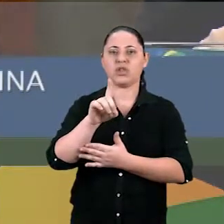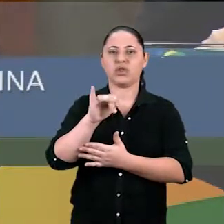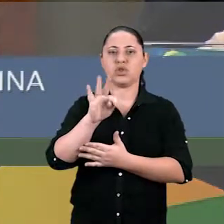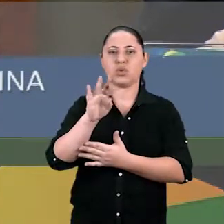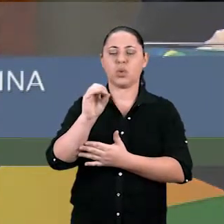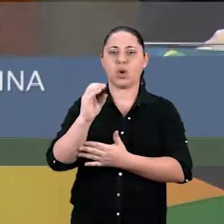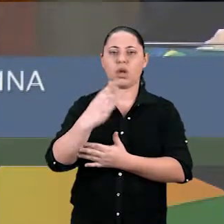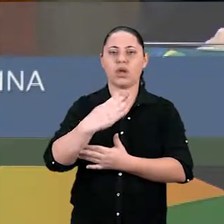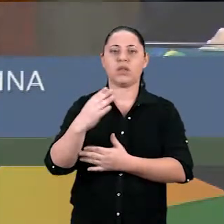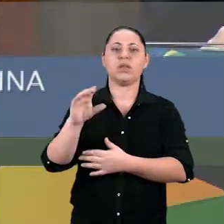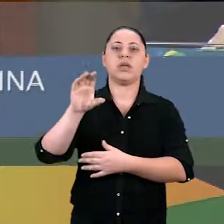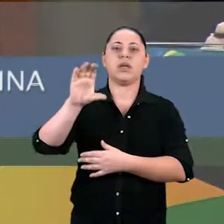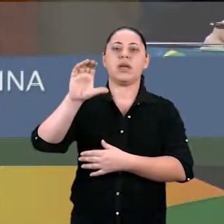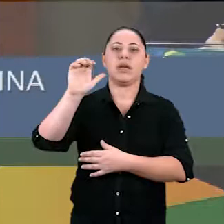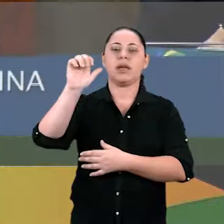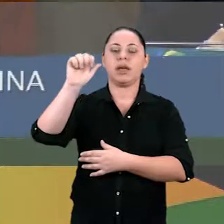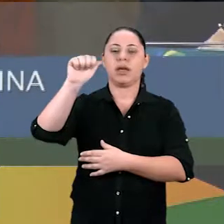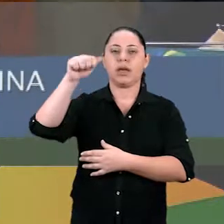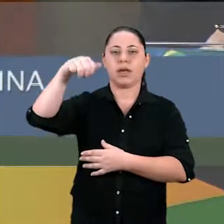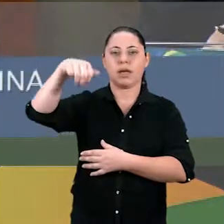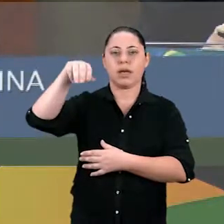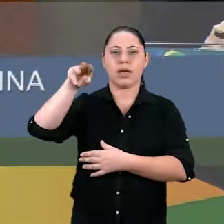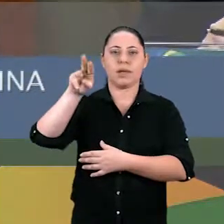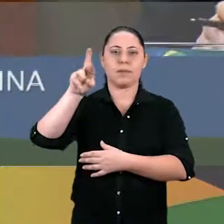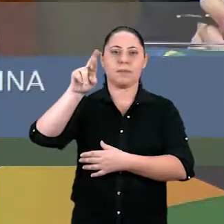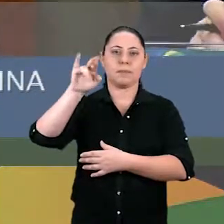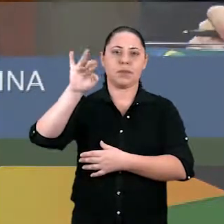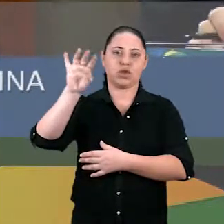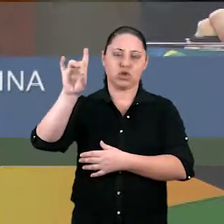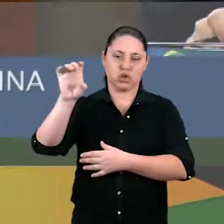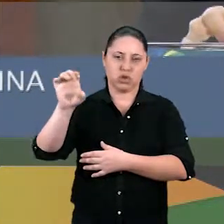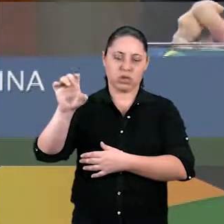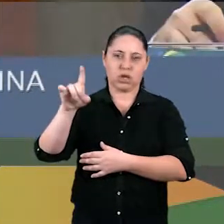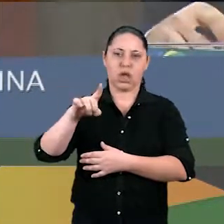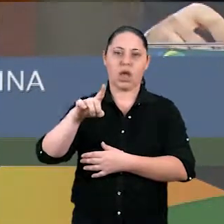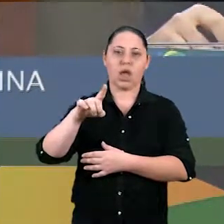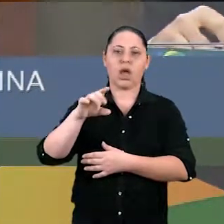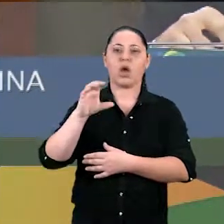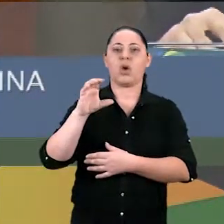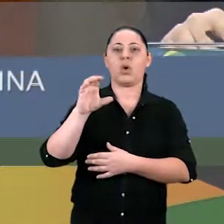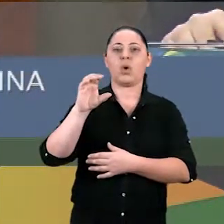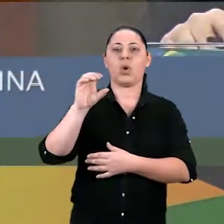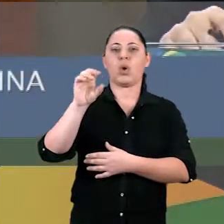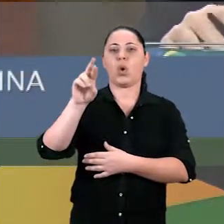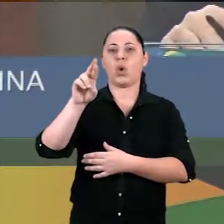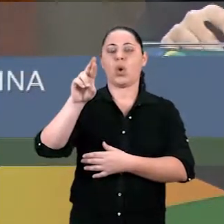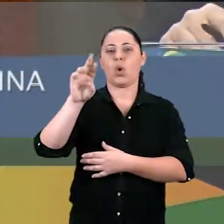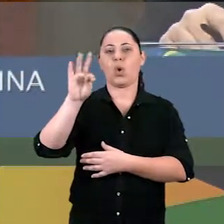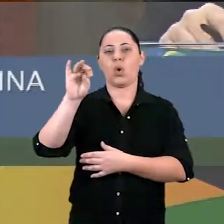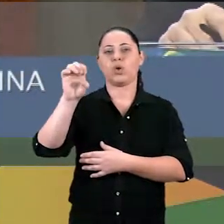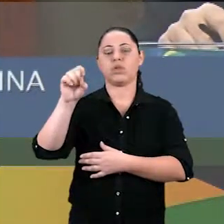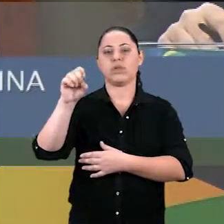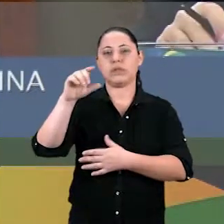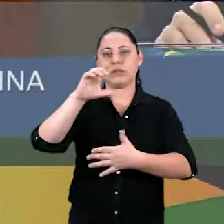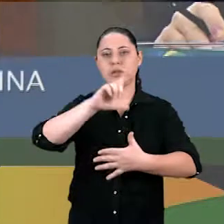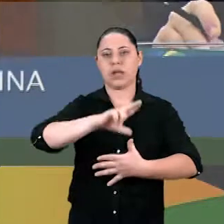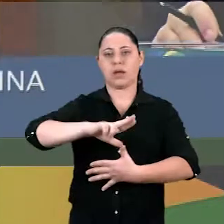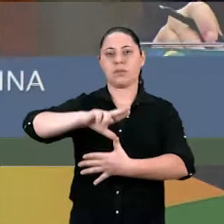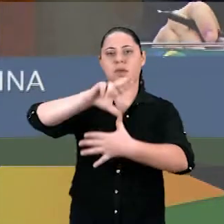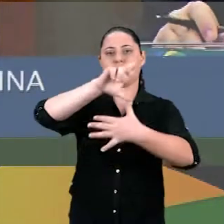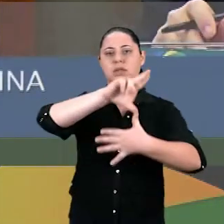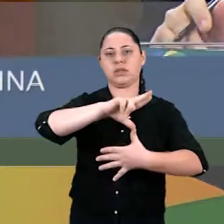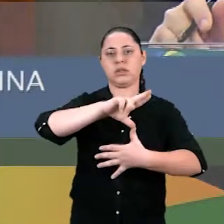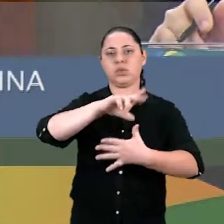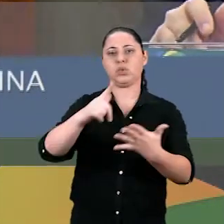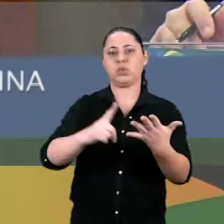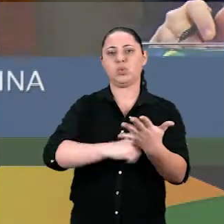pela editora da Universidade de Cambridge, que se chama Cortes na América Latina, Courts in Latin America. E esse